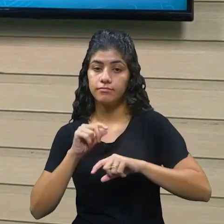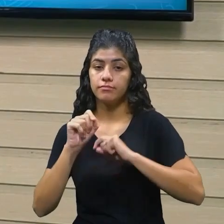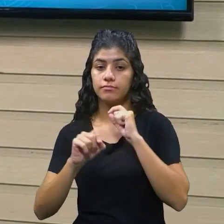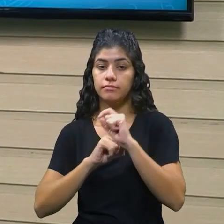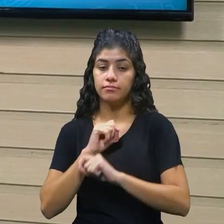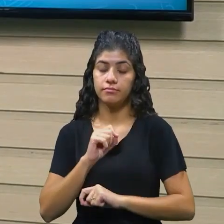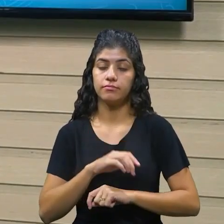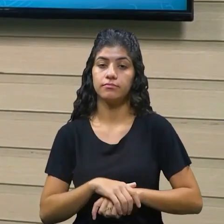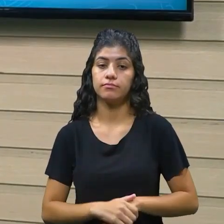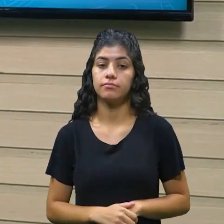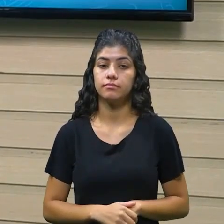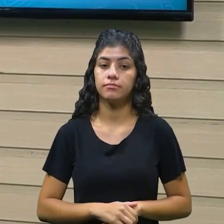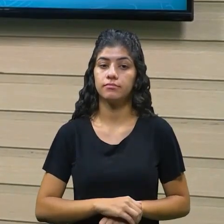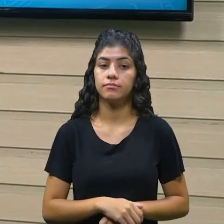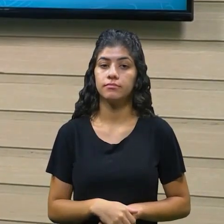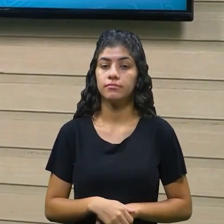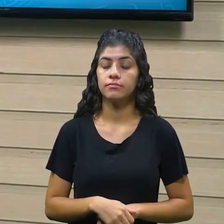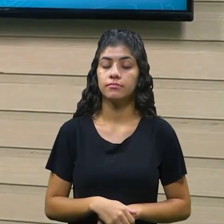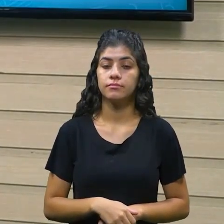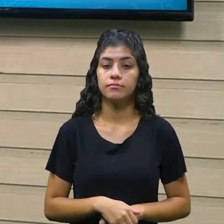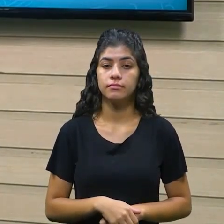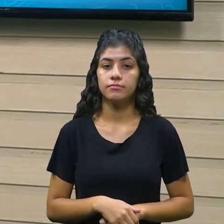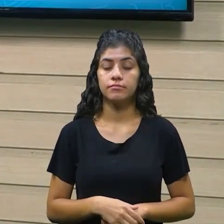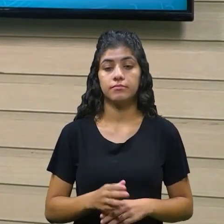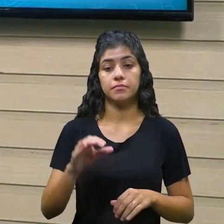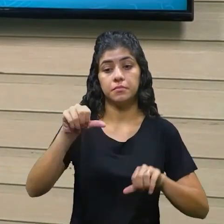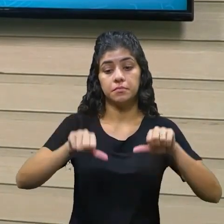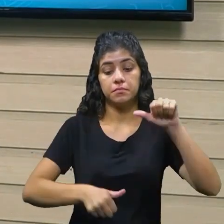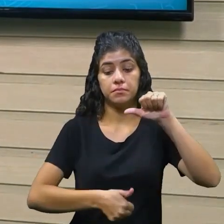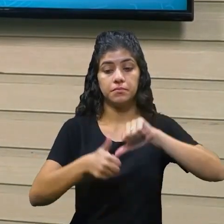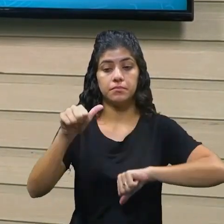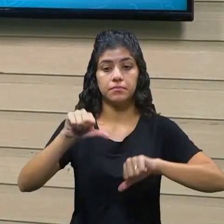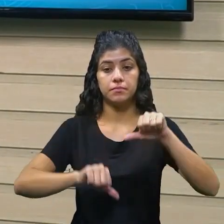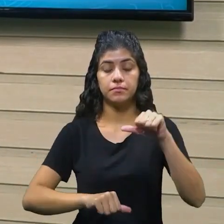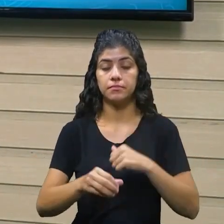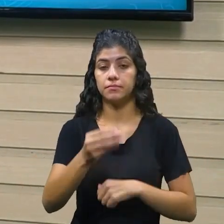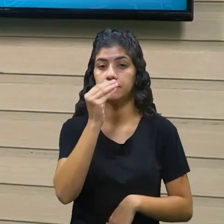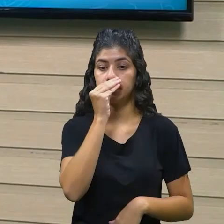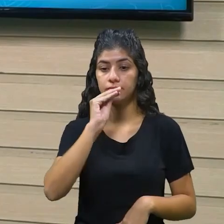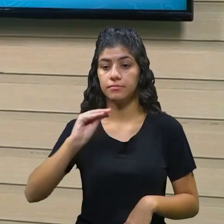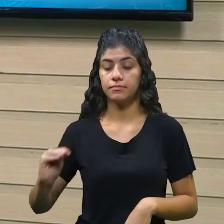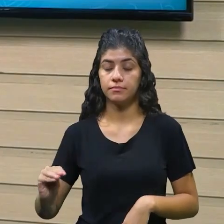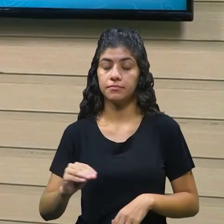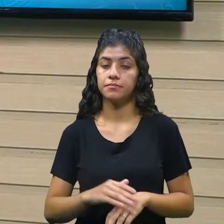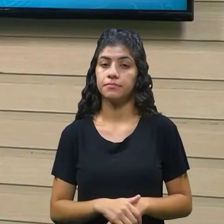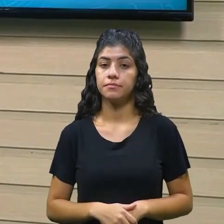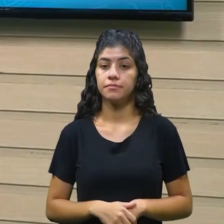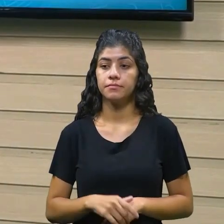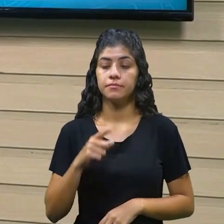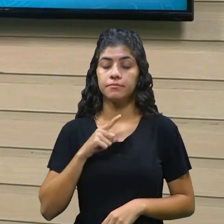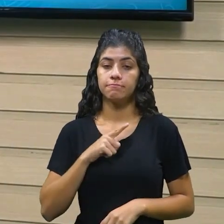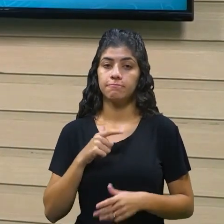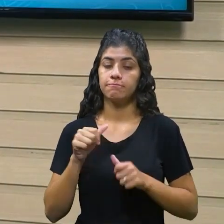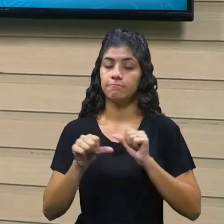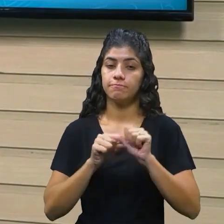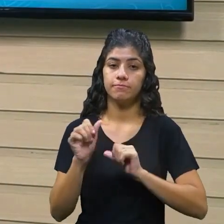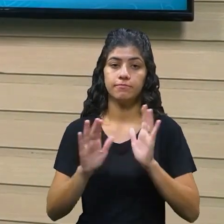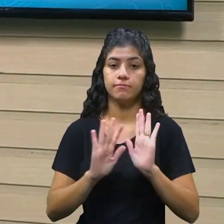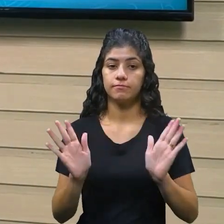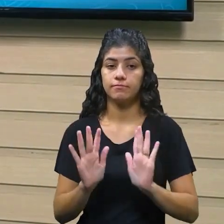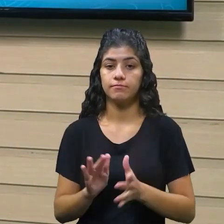ser partículas que são chamadas dentro da química, né, de partículas do tipo desprezíveis. Eles não vão fazer